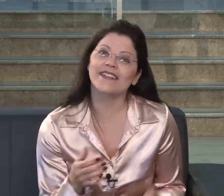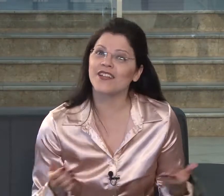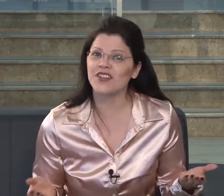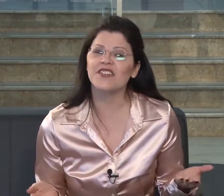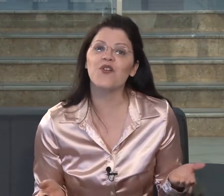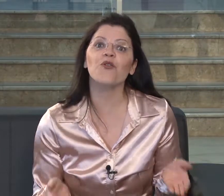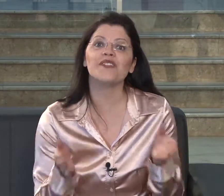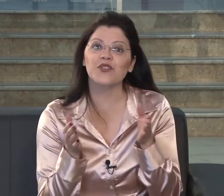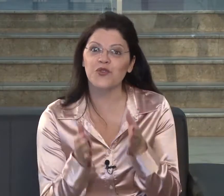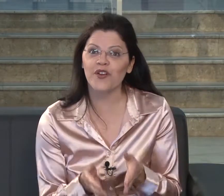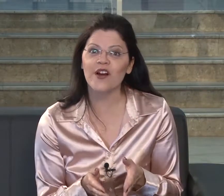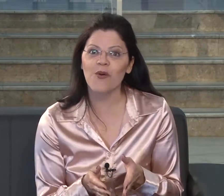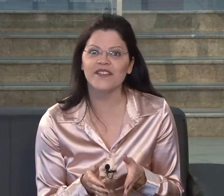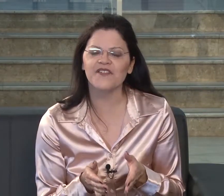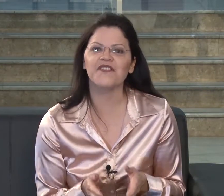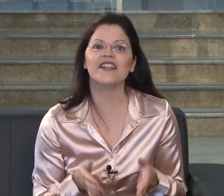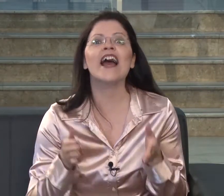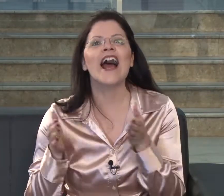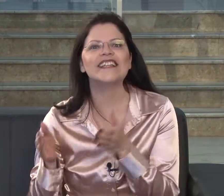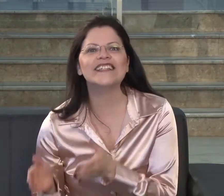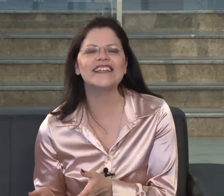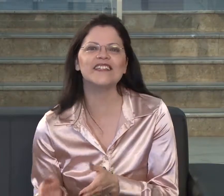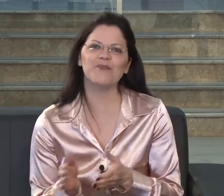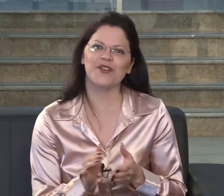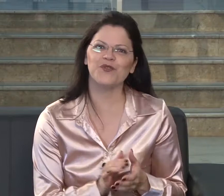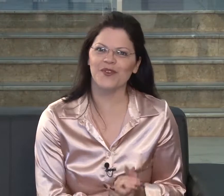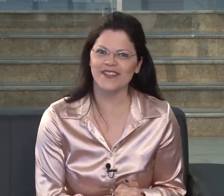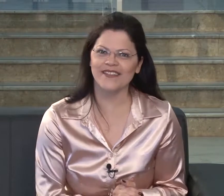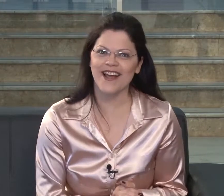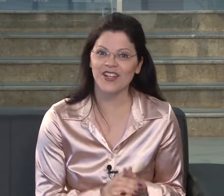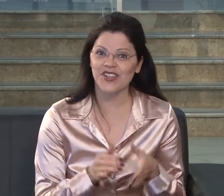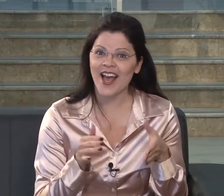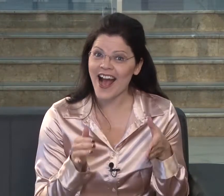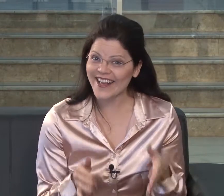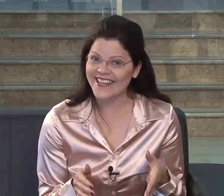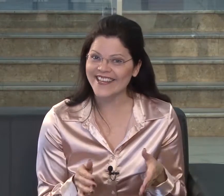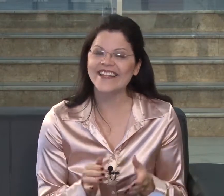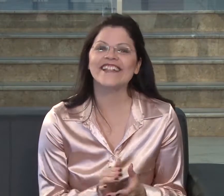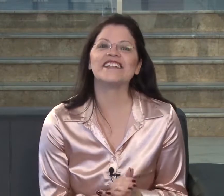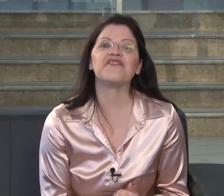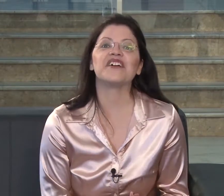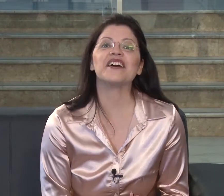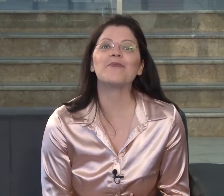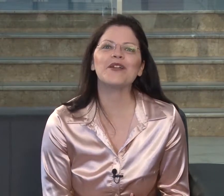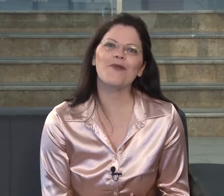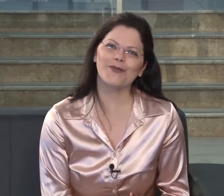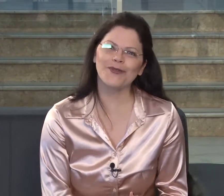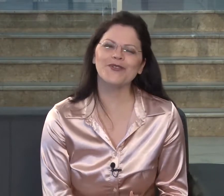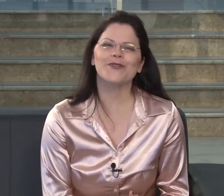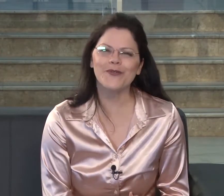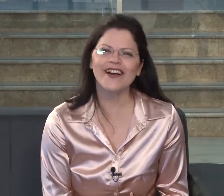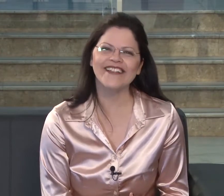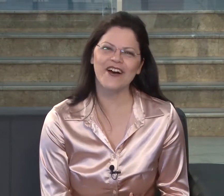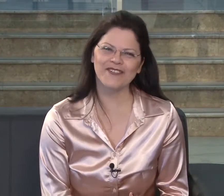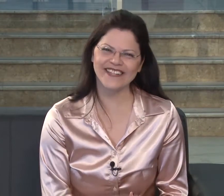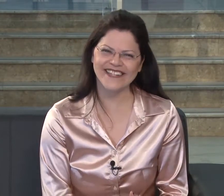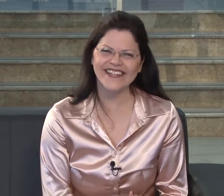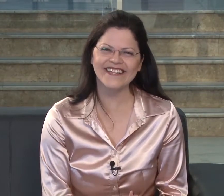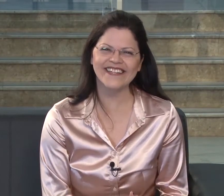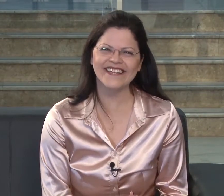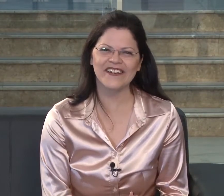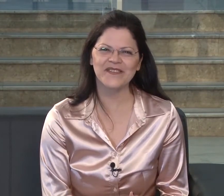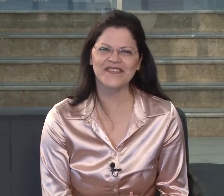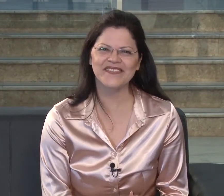Não esqueça, a gente se encontra toda quarta-feira, às 15 para as 2 da tarde, aqui na TV Câmara Guarulhos, o canal